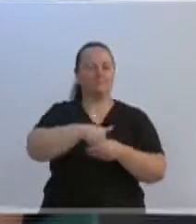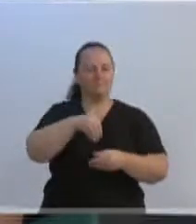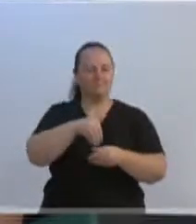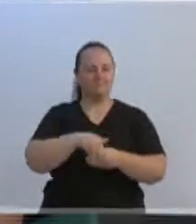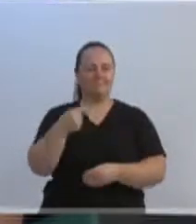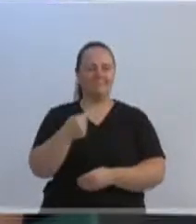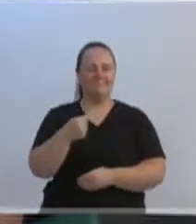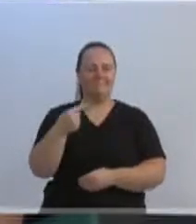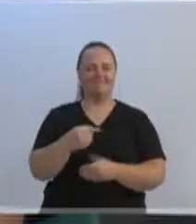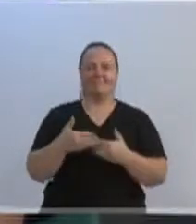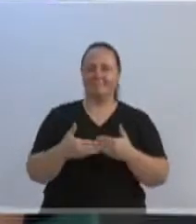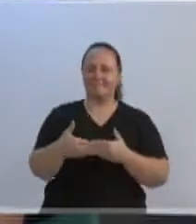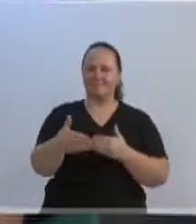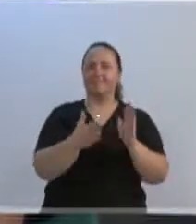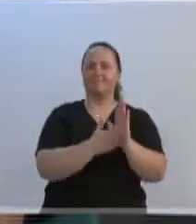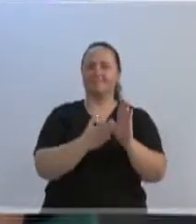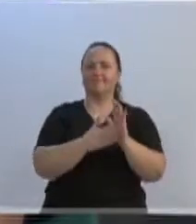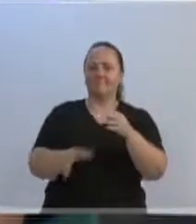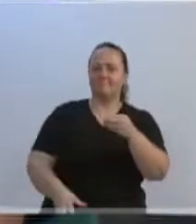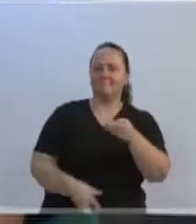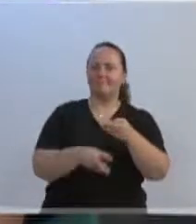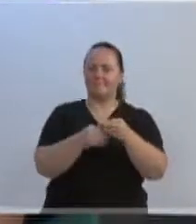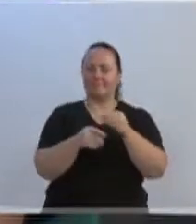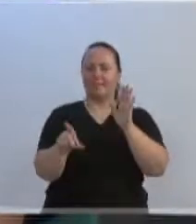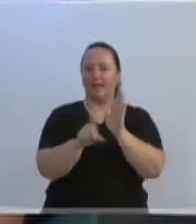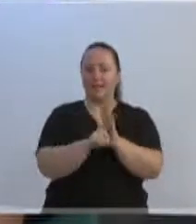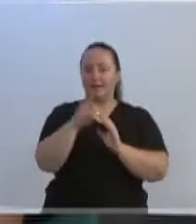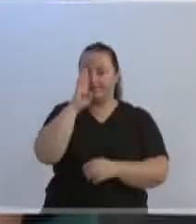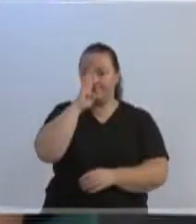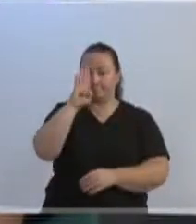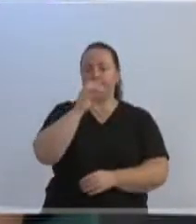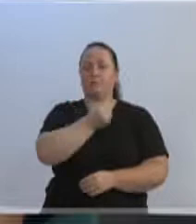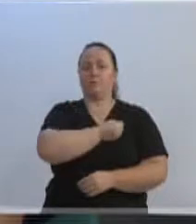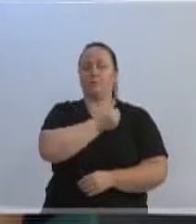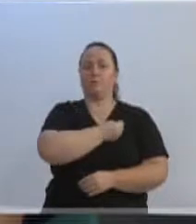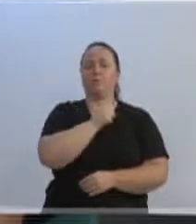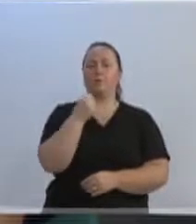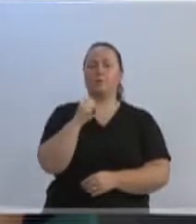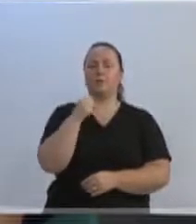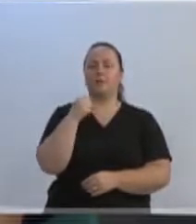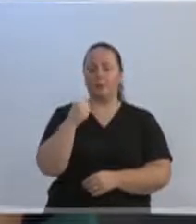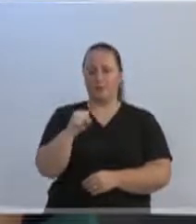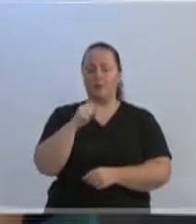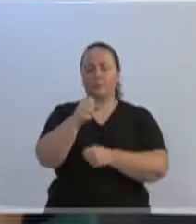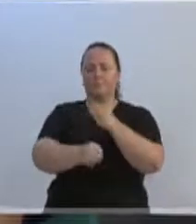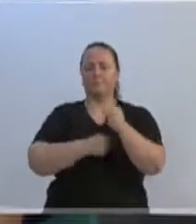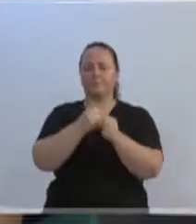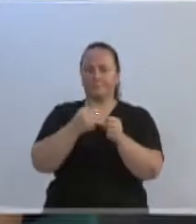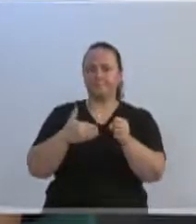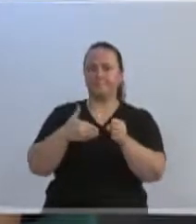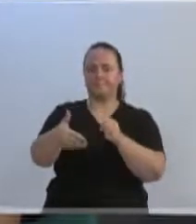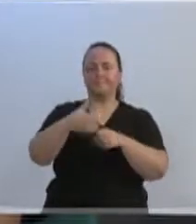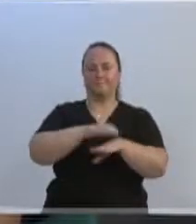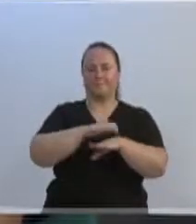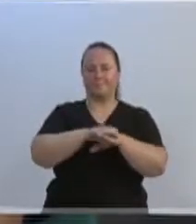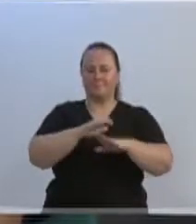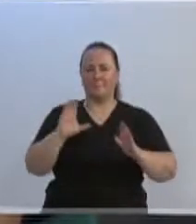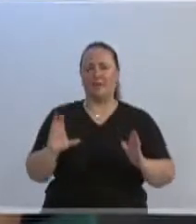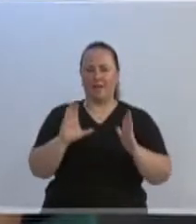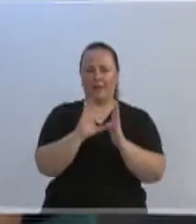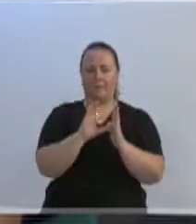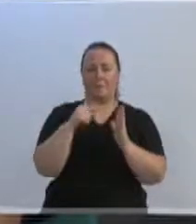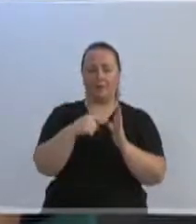turno a proposta de emenda à lei orgânica número 88 e 2017 de autoria do vereador alexandre caminha e outros que